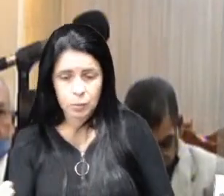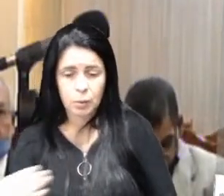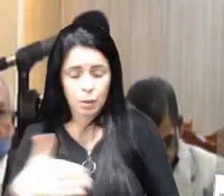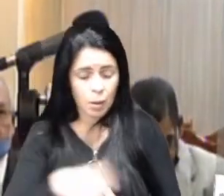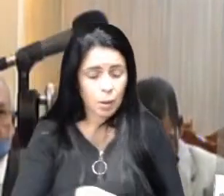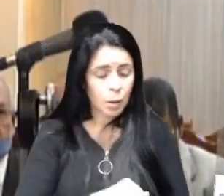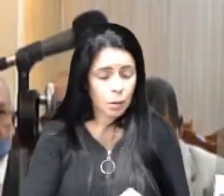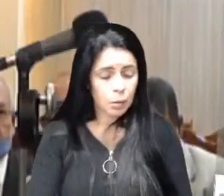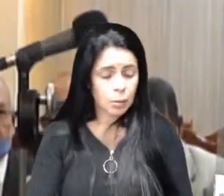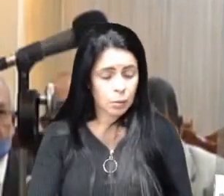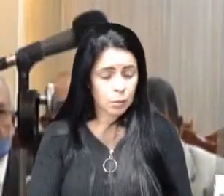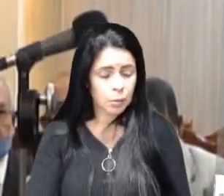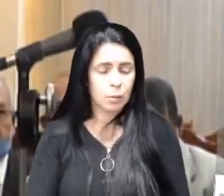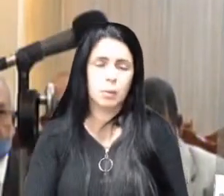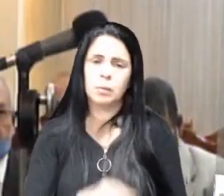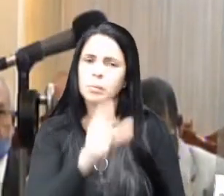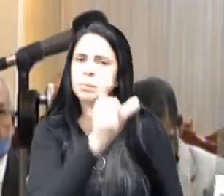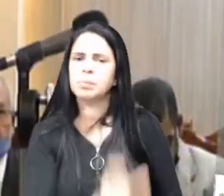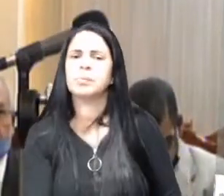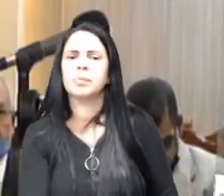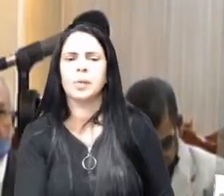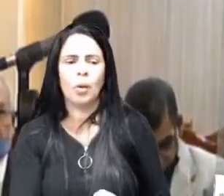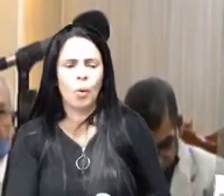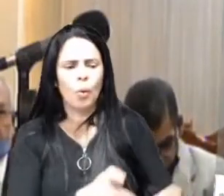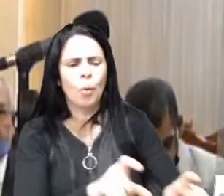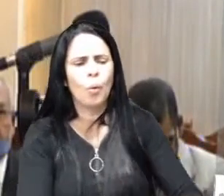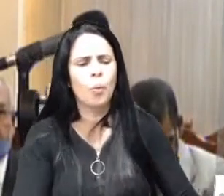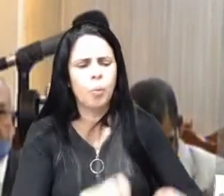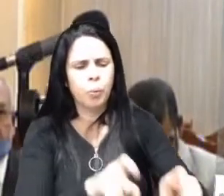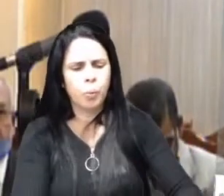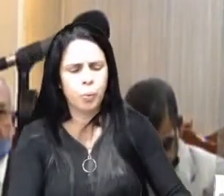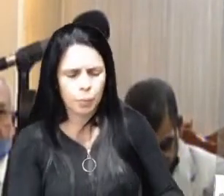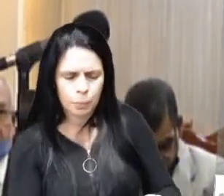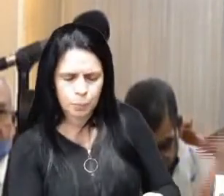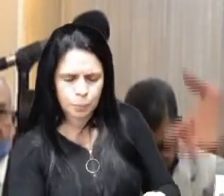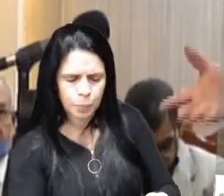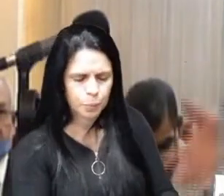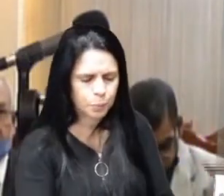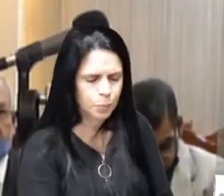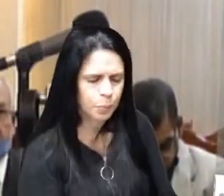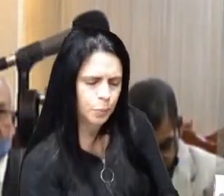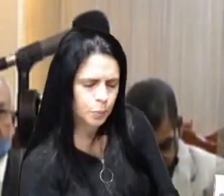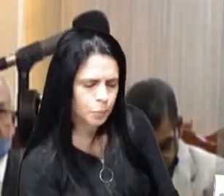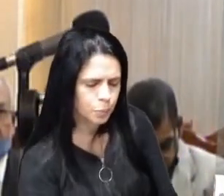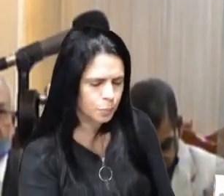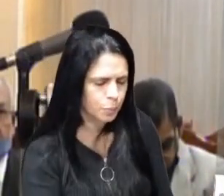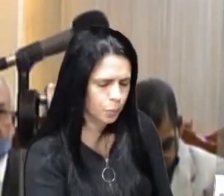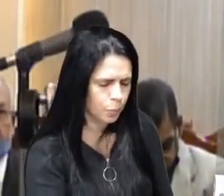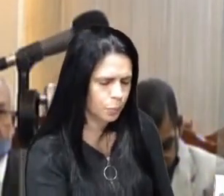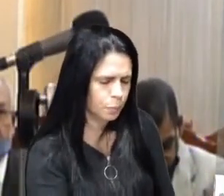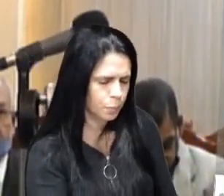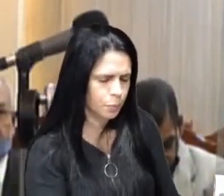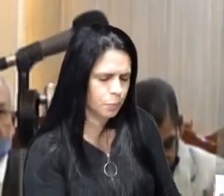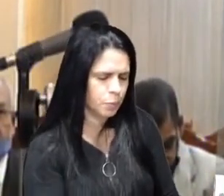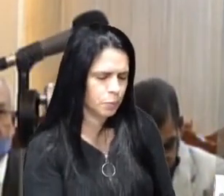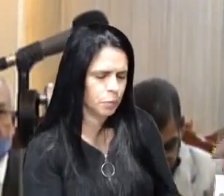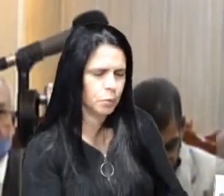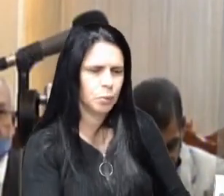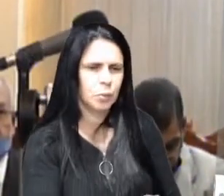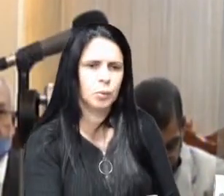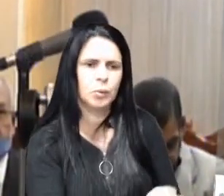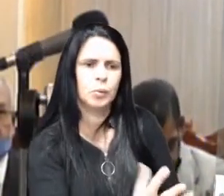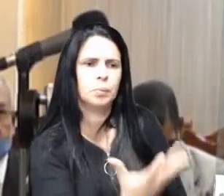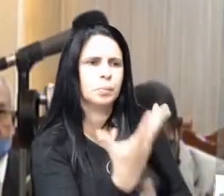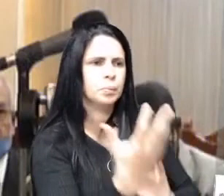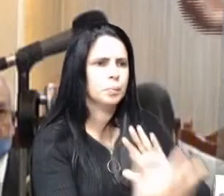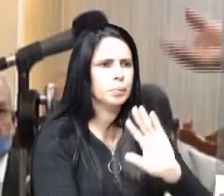Lavrador pega a semente, prepara a terra e enterra a semente. E vai esperar o